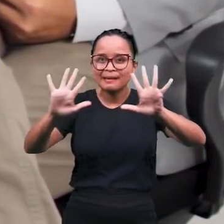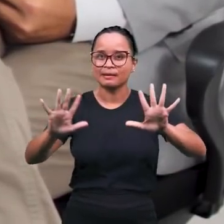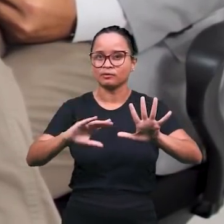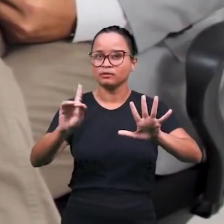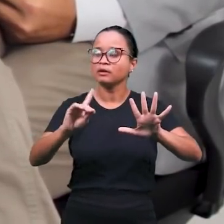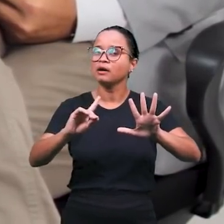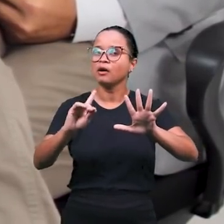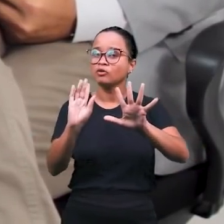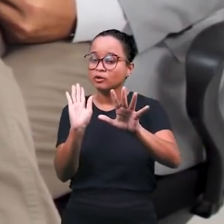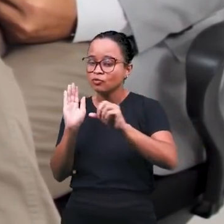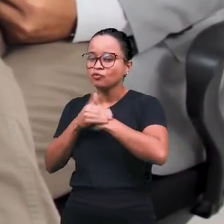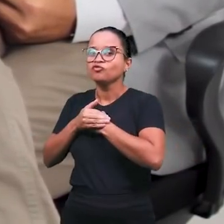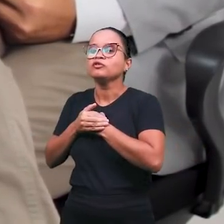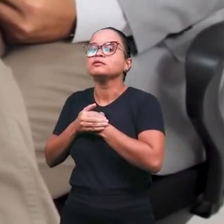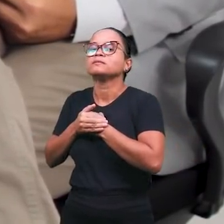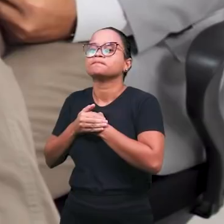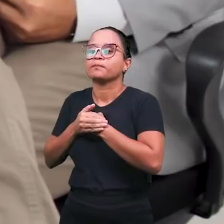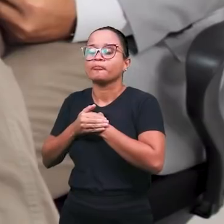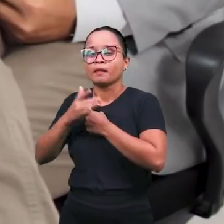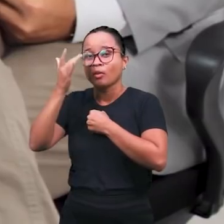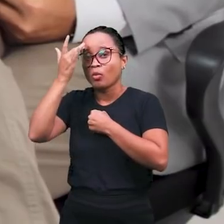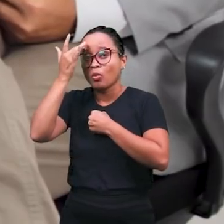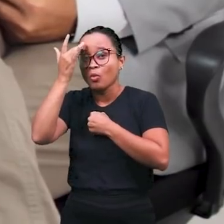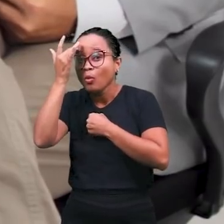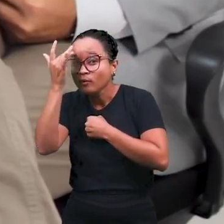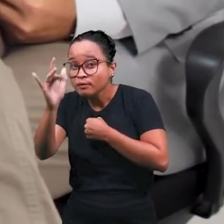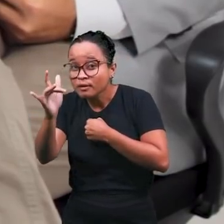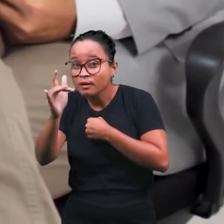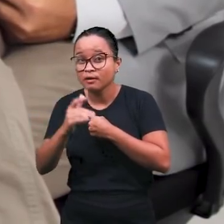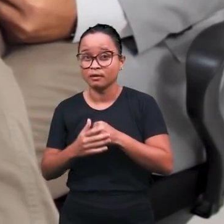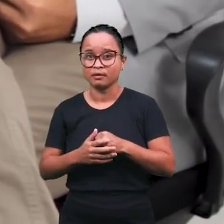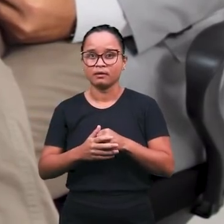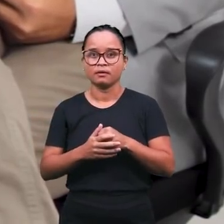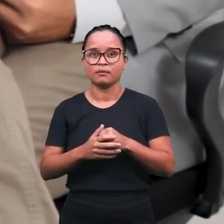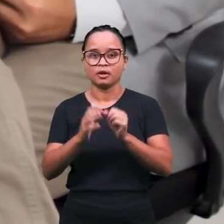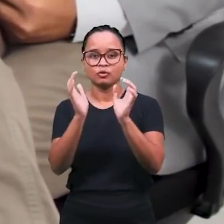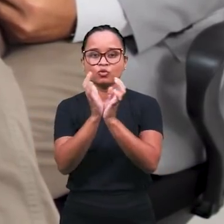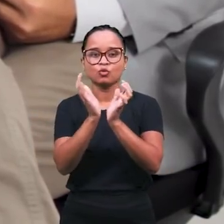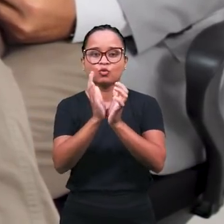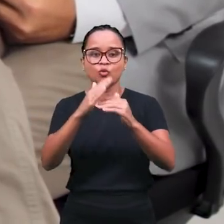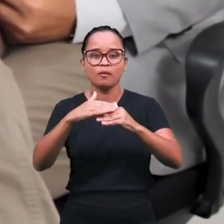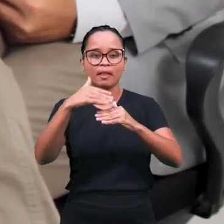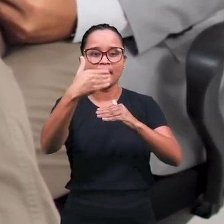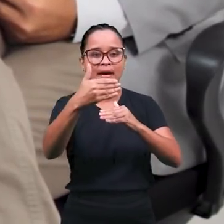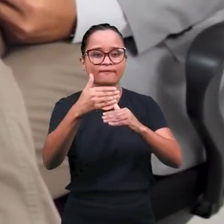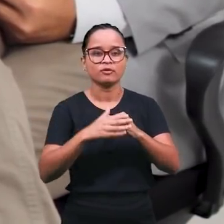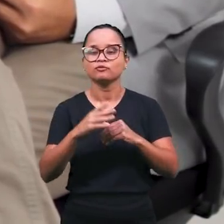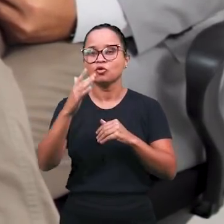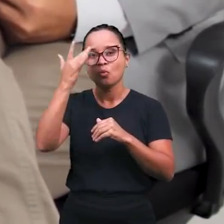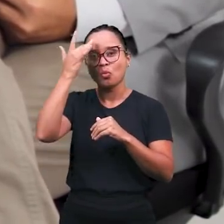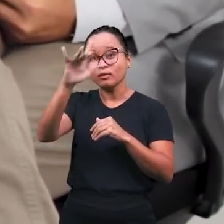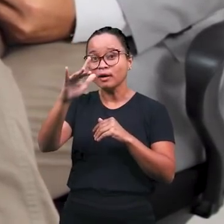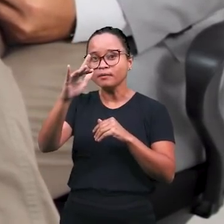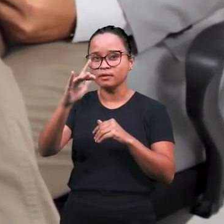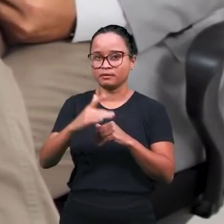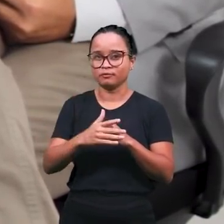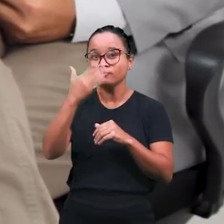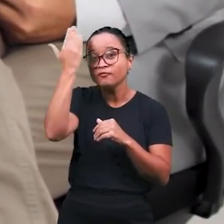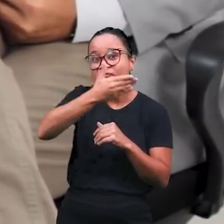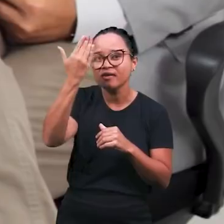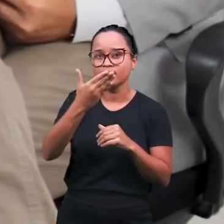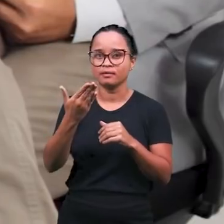não sabemos quem é que está do outro lado da linha, o outro lado desses grupos. Então, tem que estar atento,